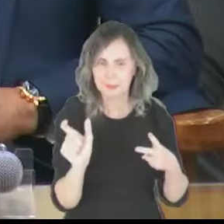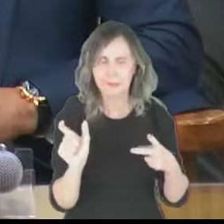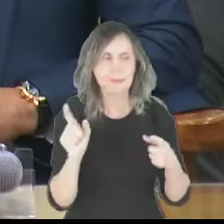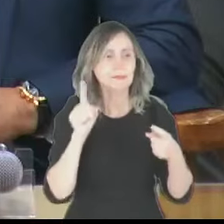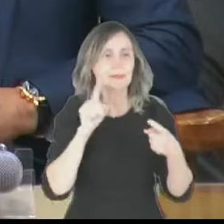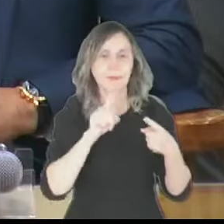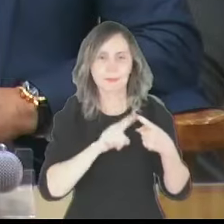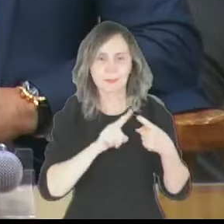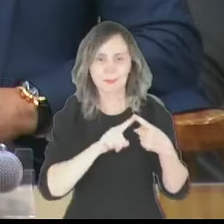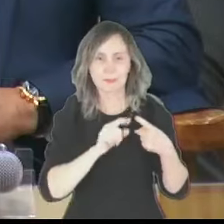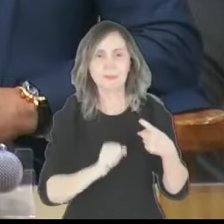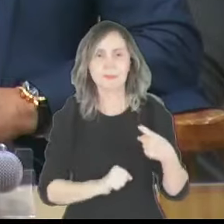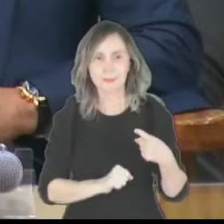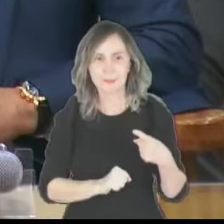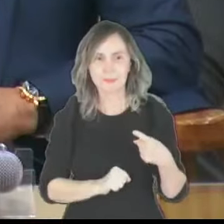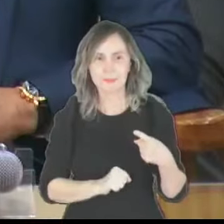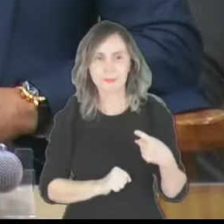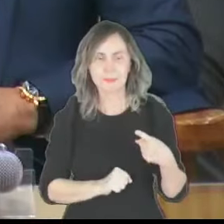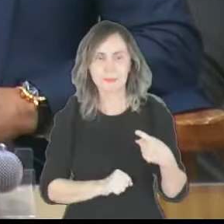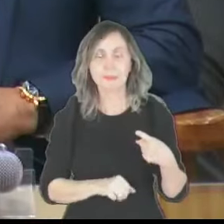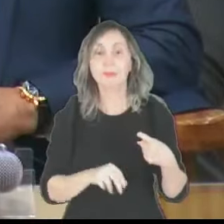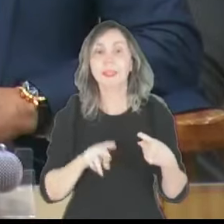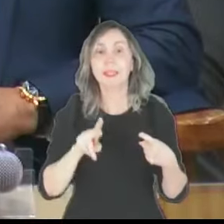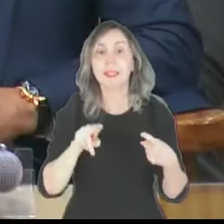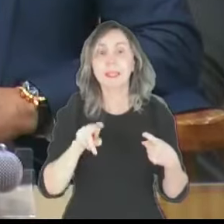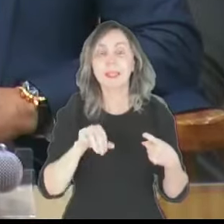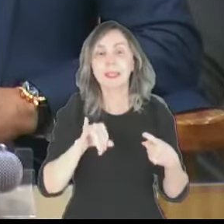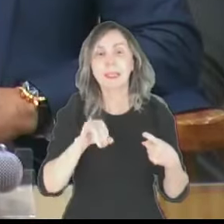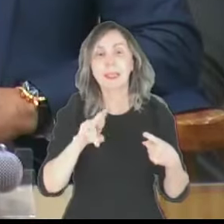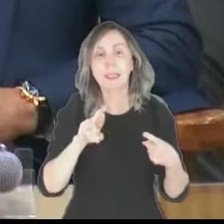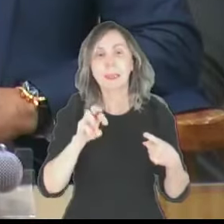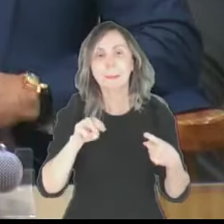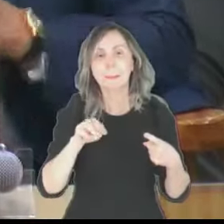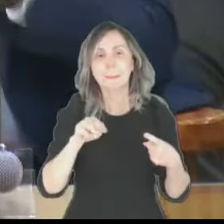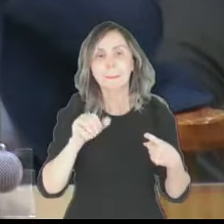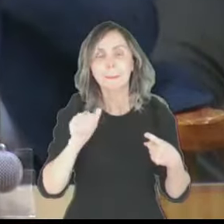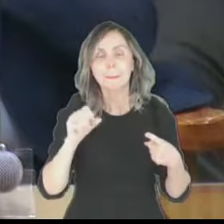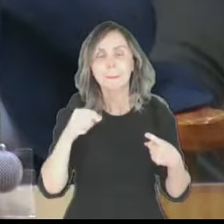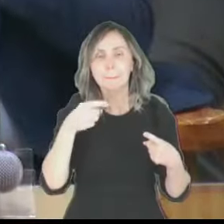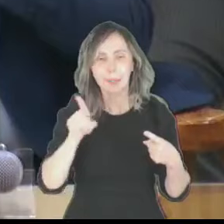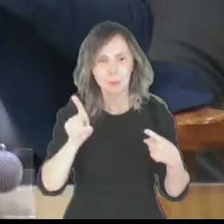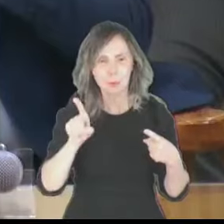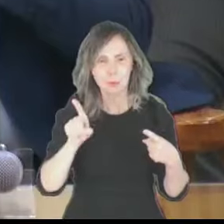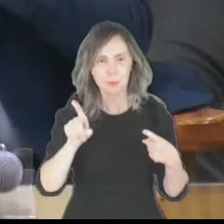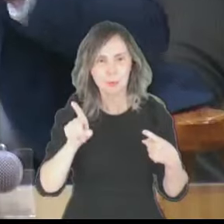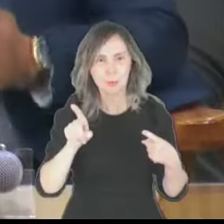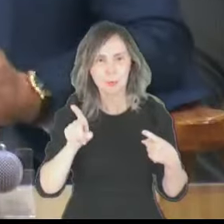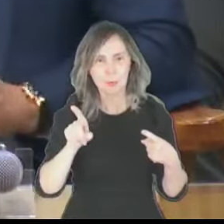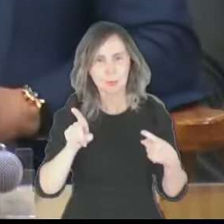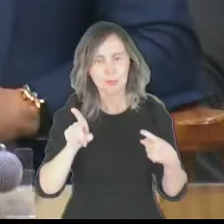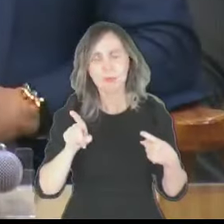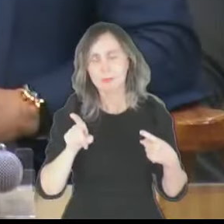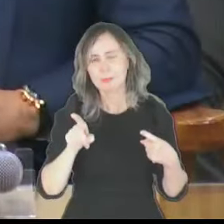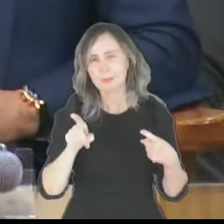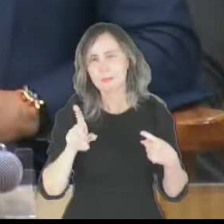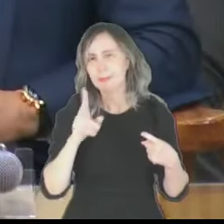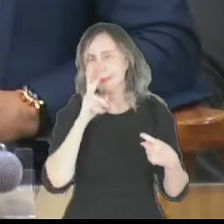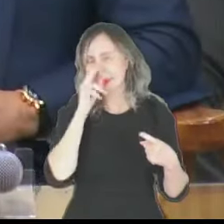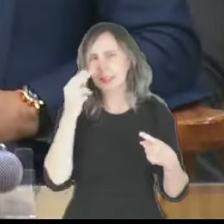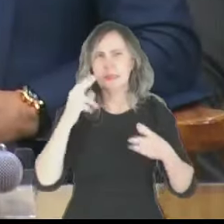é a palavra irmãos. Irmãos aponta para a eclesia, para a